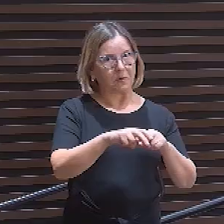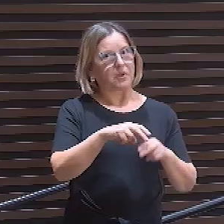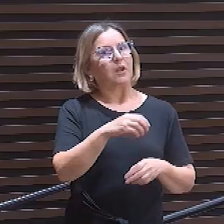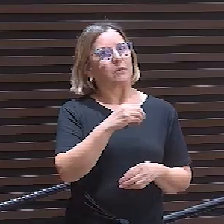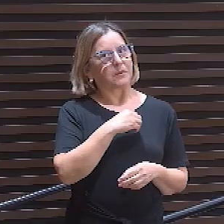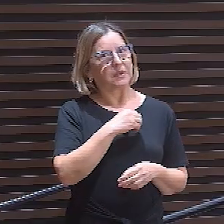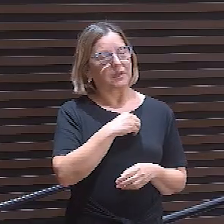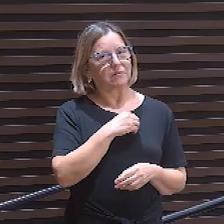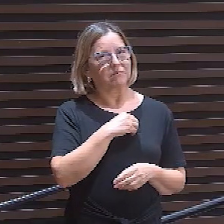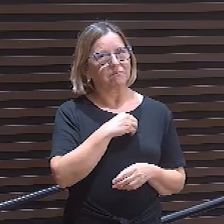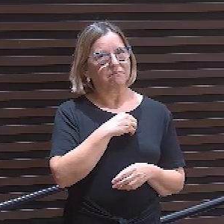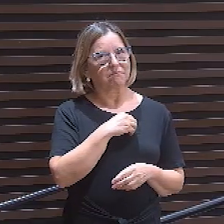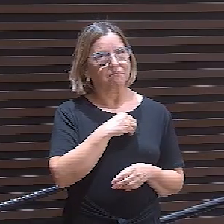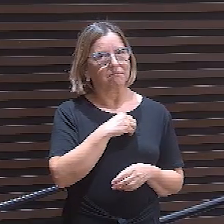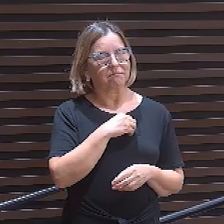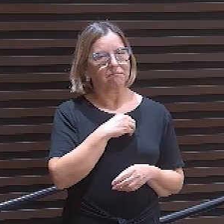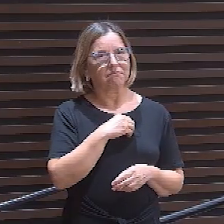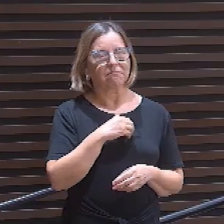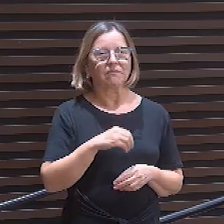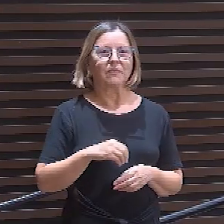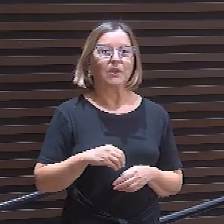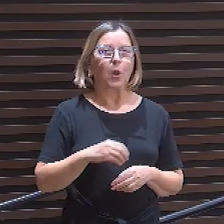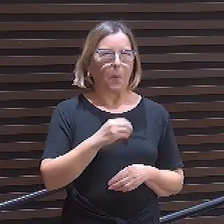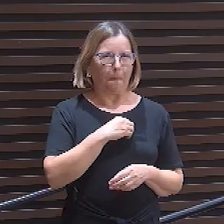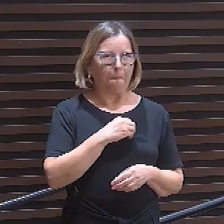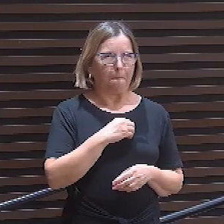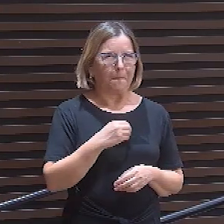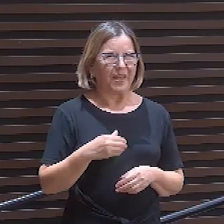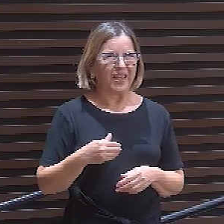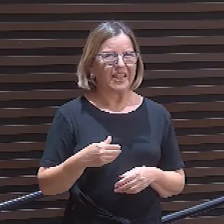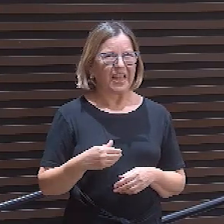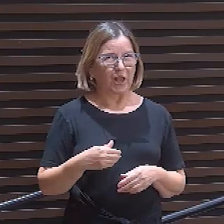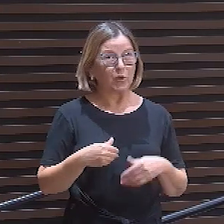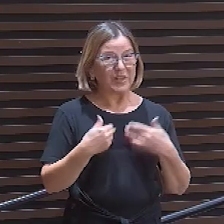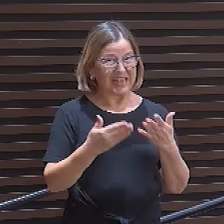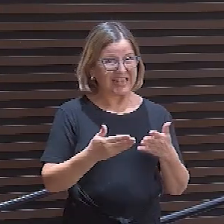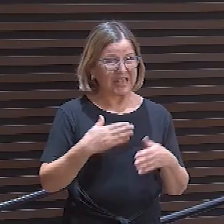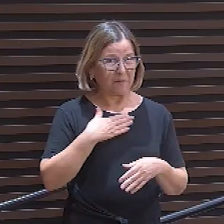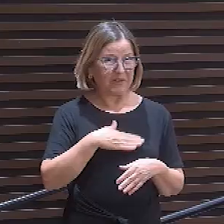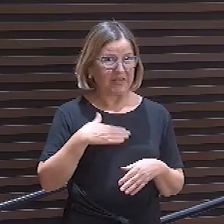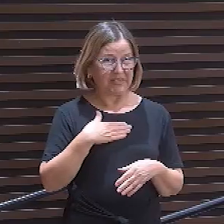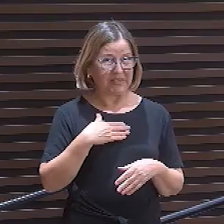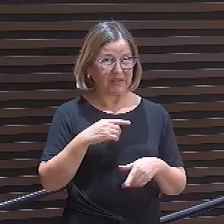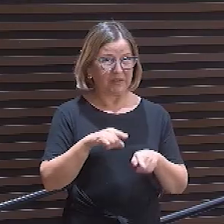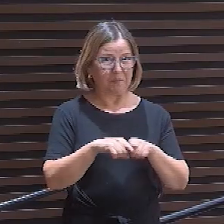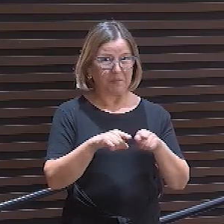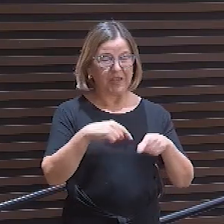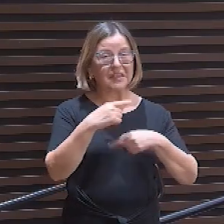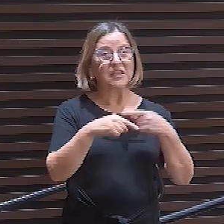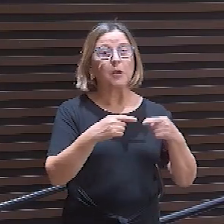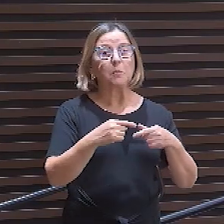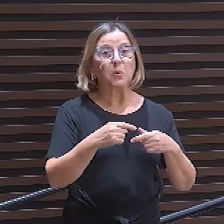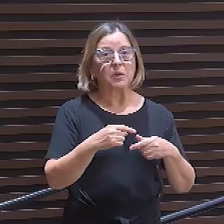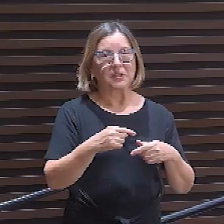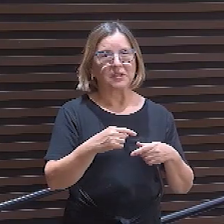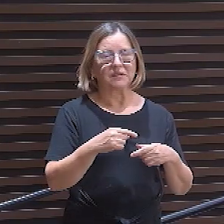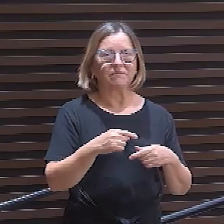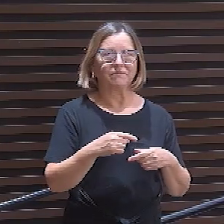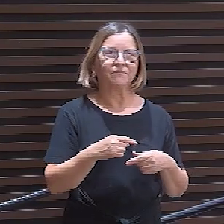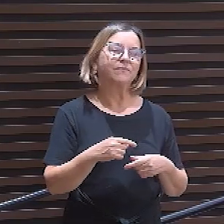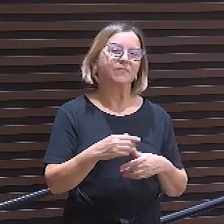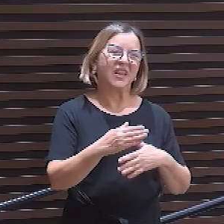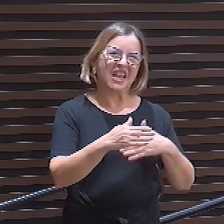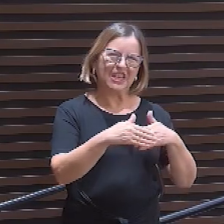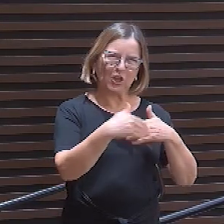prazer, mas ele cobra caro. E tem consequências caras. Agora ele,